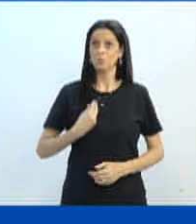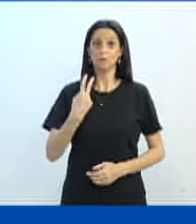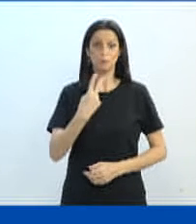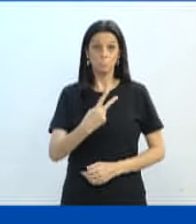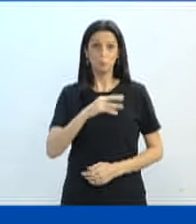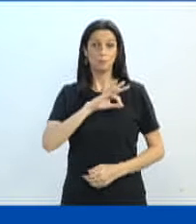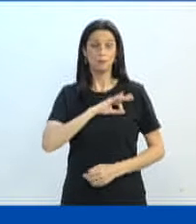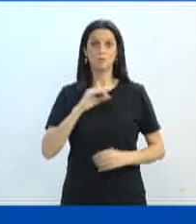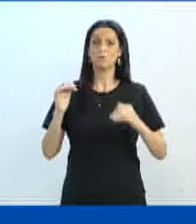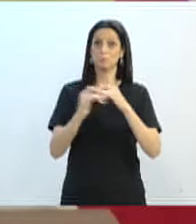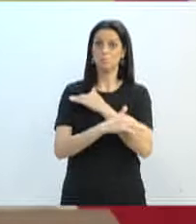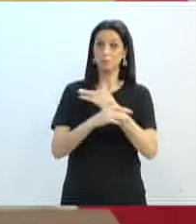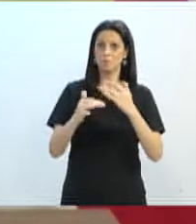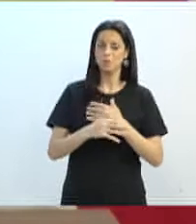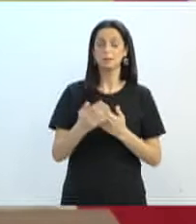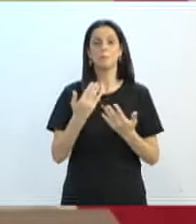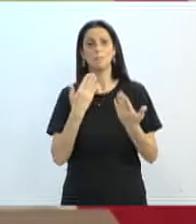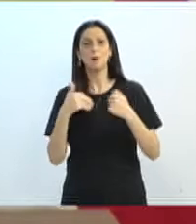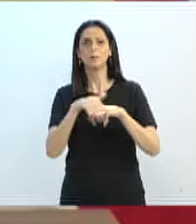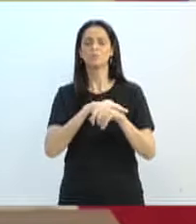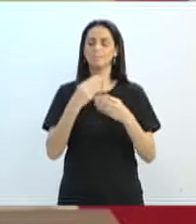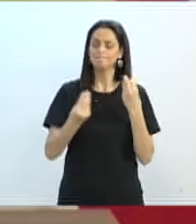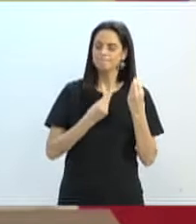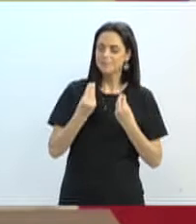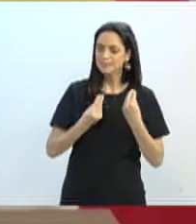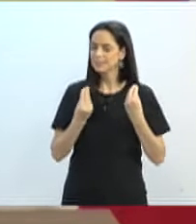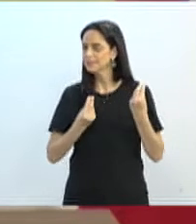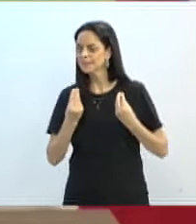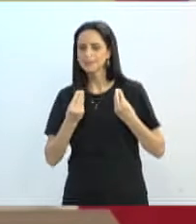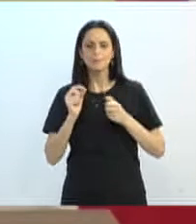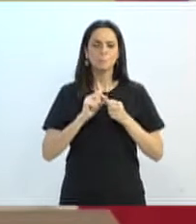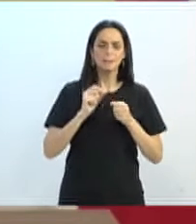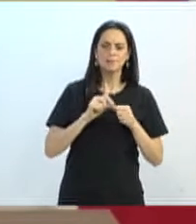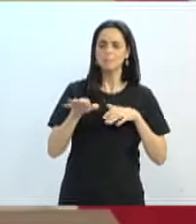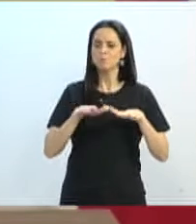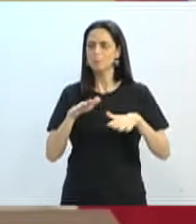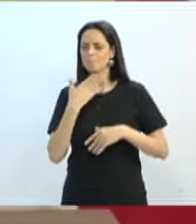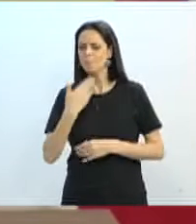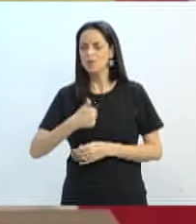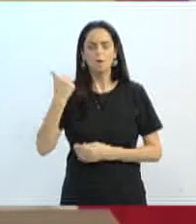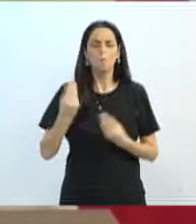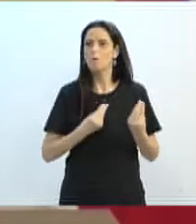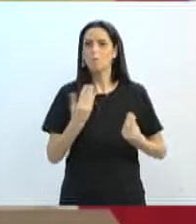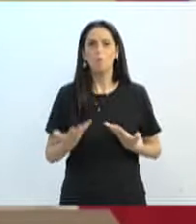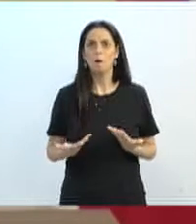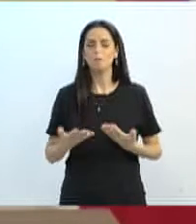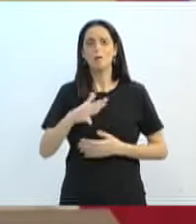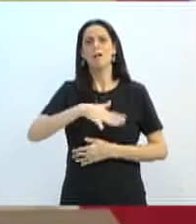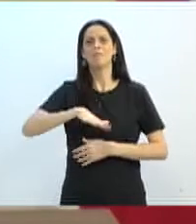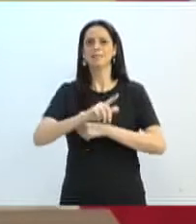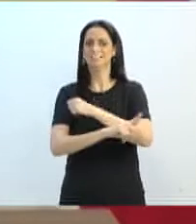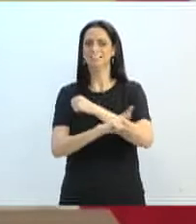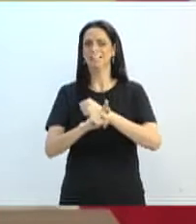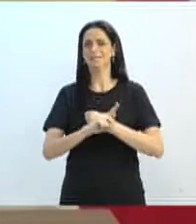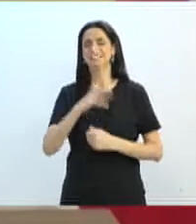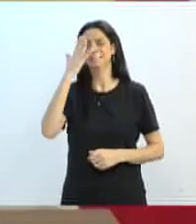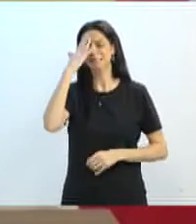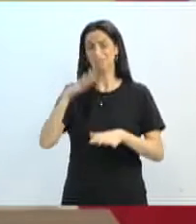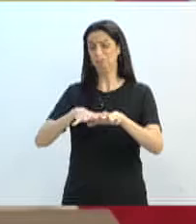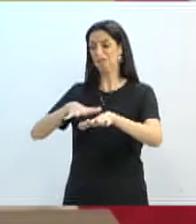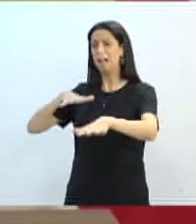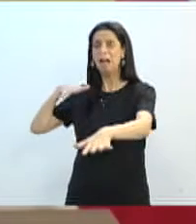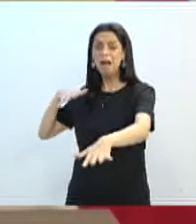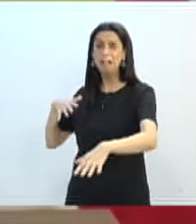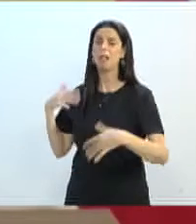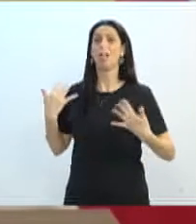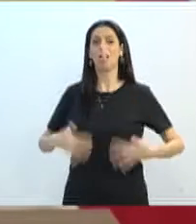presente para melhorar na questão da mobilidade, de orientação na questão do Grande Garcia. A gente sabe,